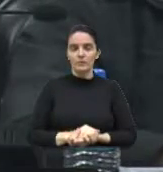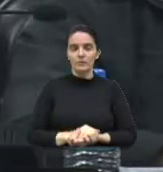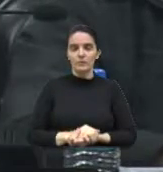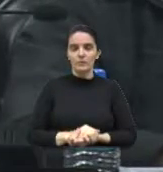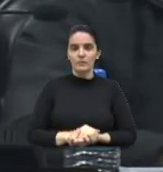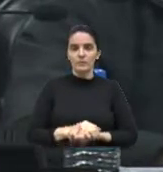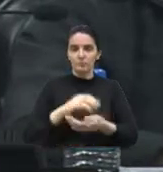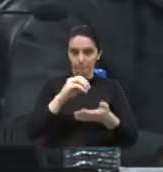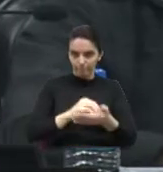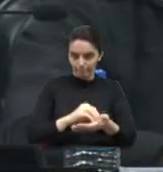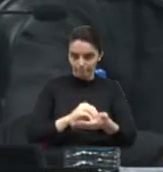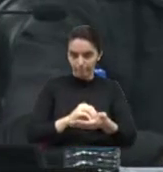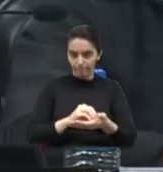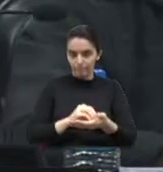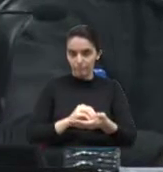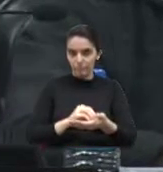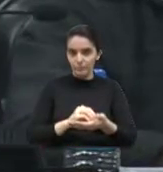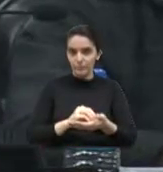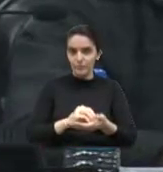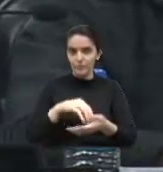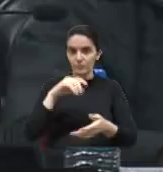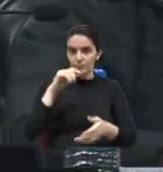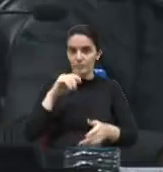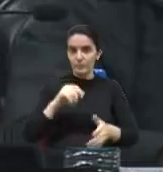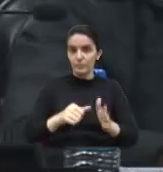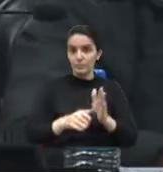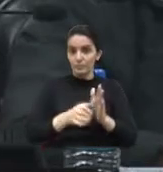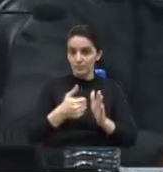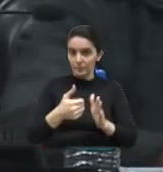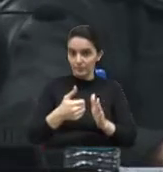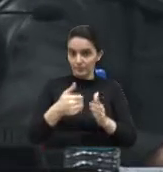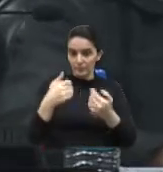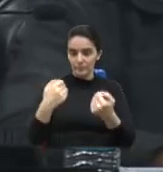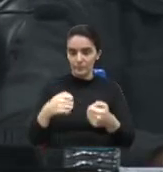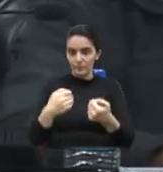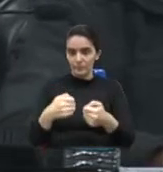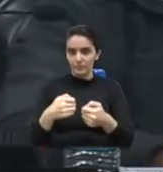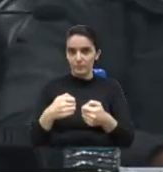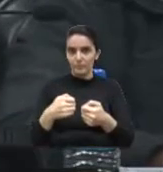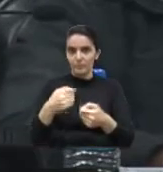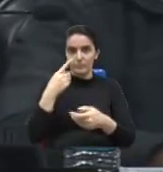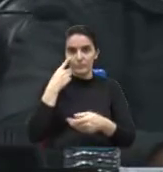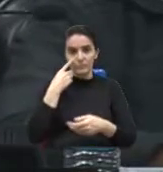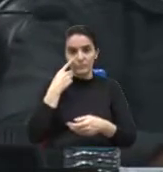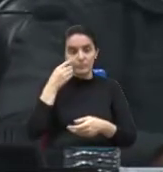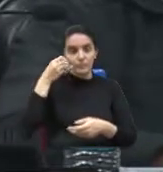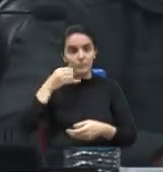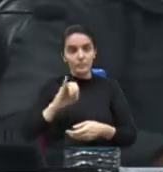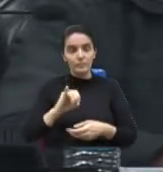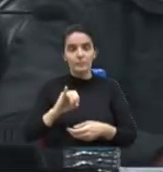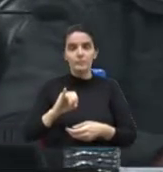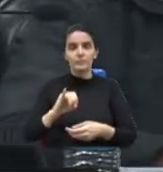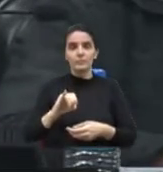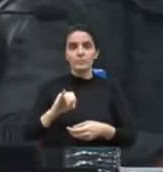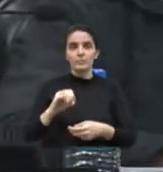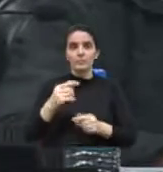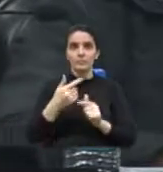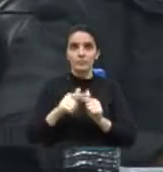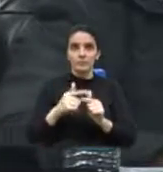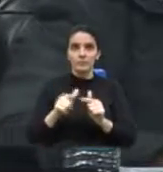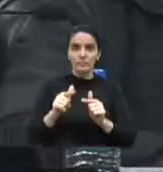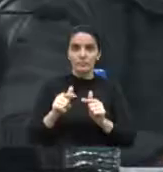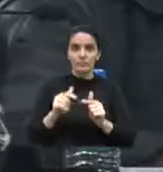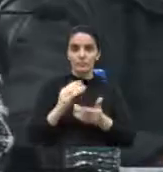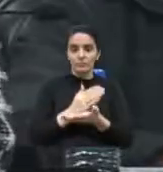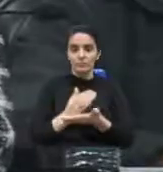primeiro, de que a possibilidade de investigação, quando nós falamos em eventuais delitos contra a administração pública, nós podemos sim. E um